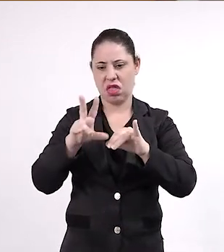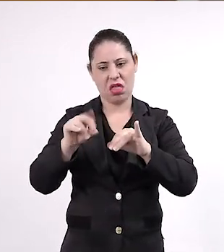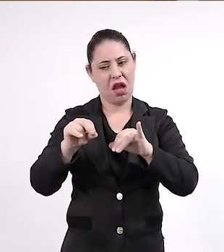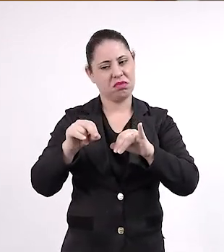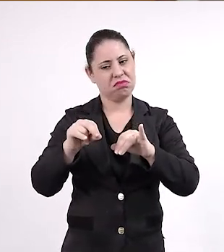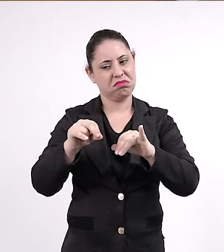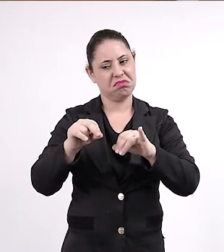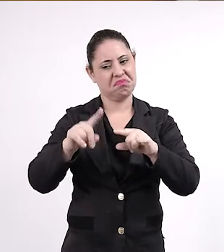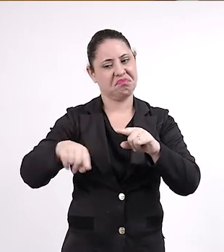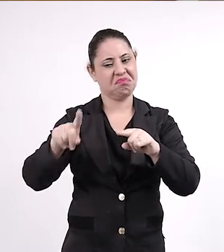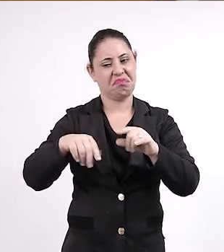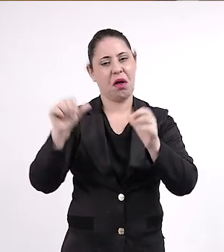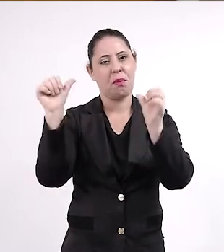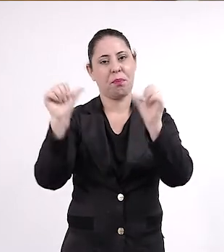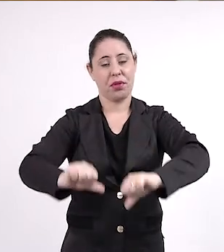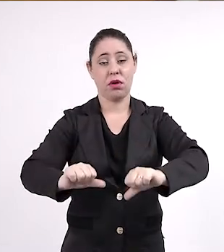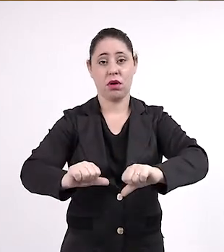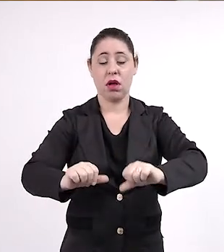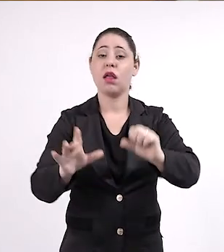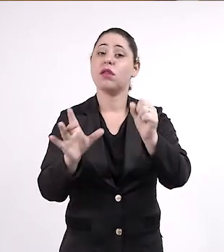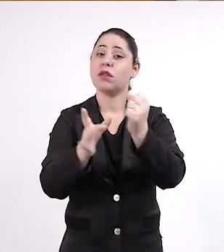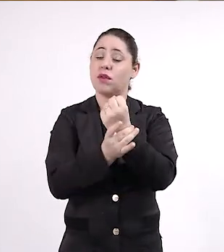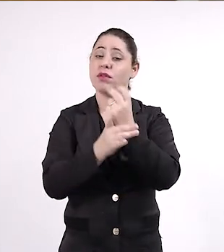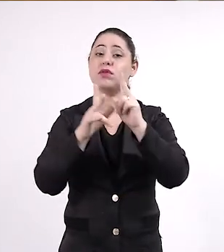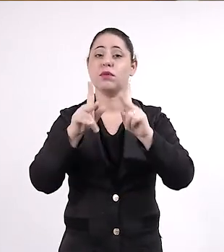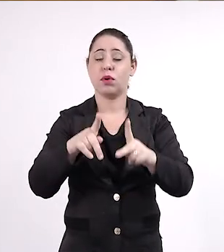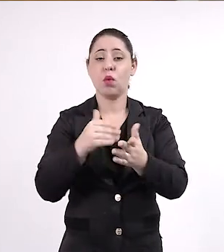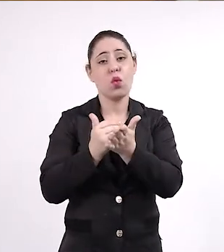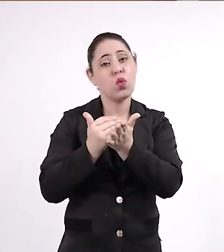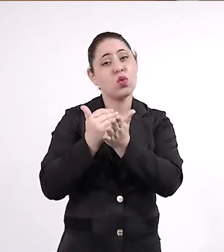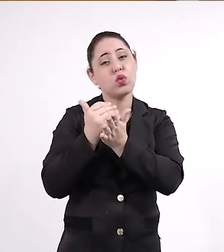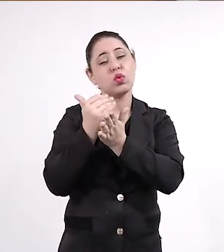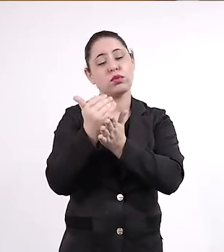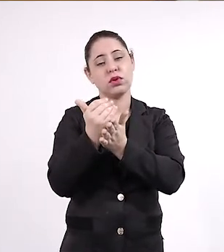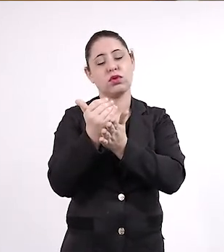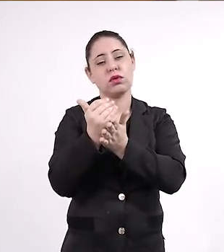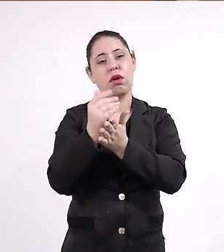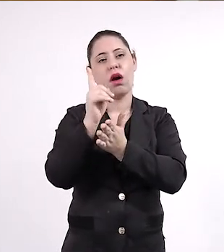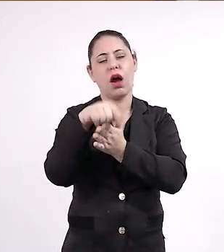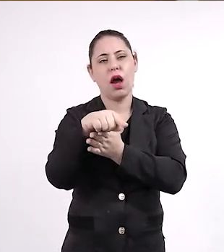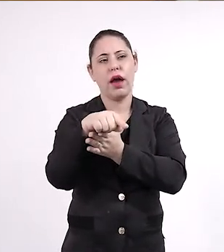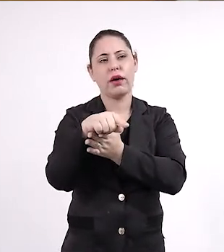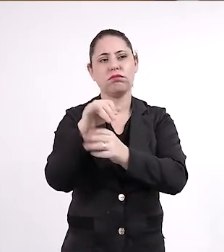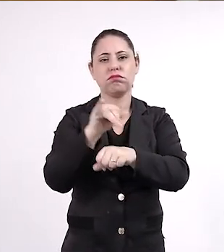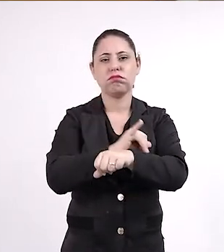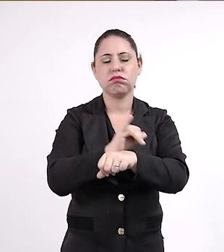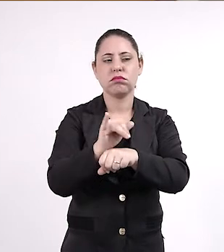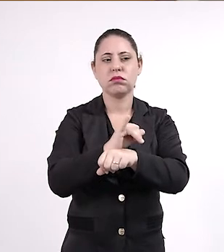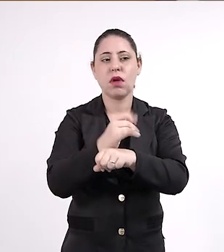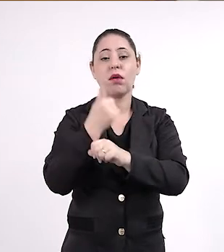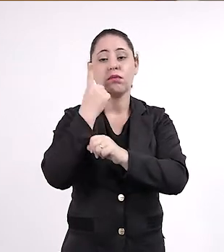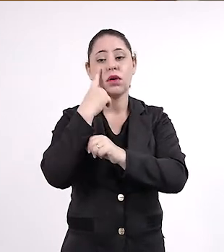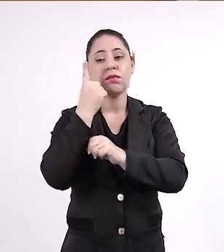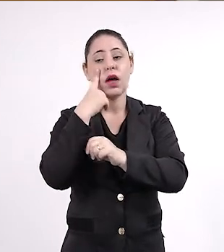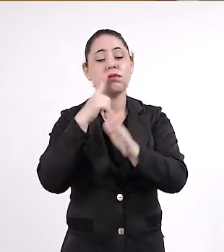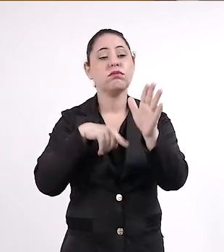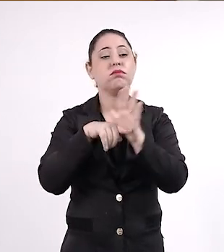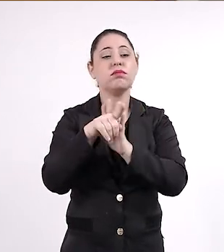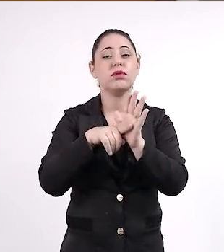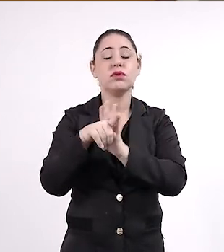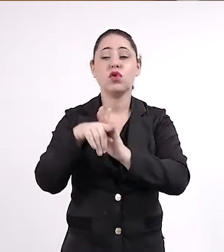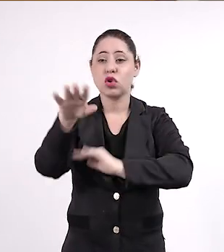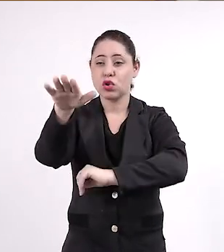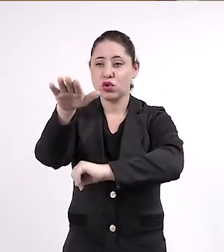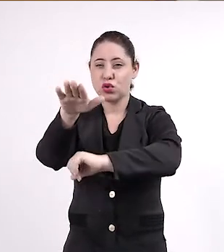pais ineficiente. Então, a Defensoria iniciou um procedimento para apurar o que se